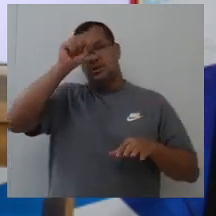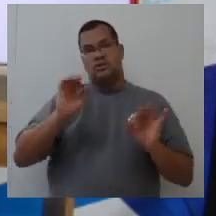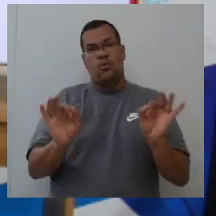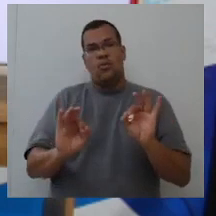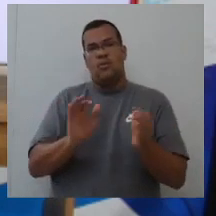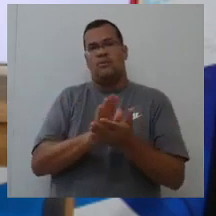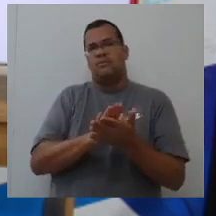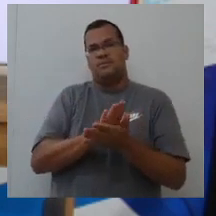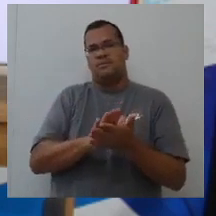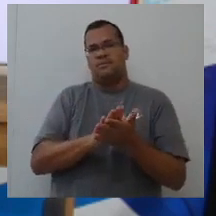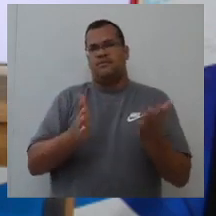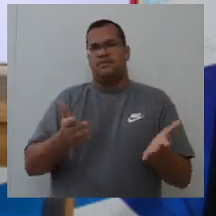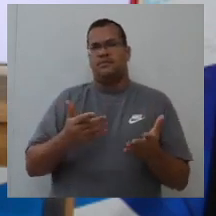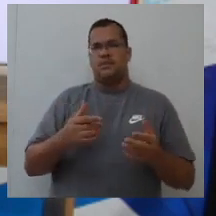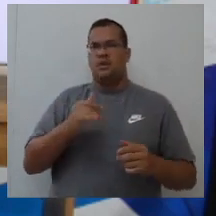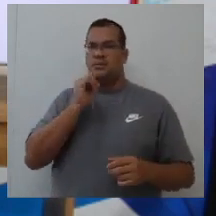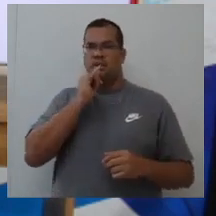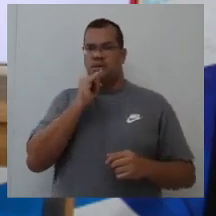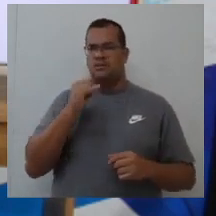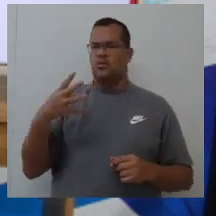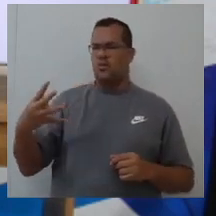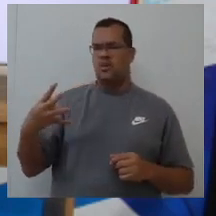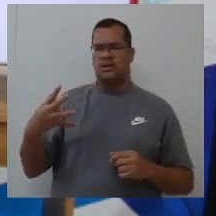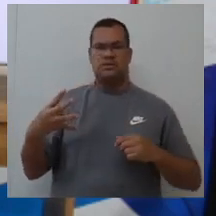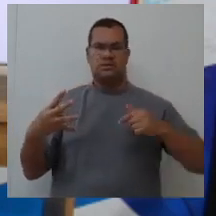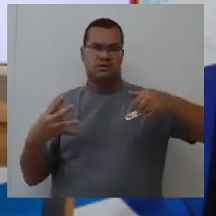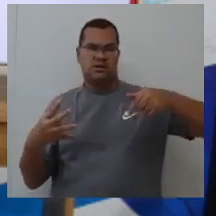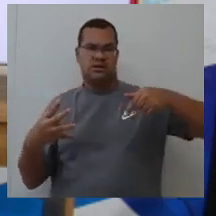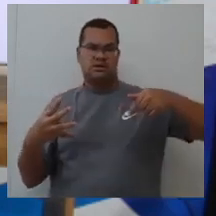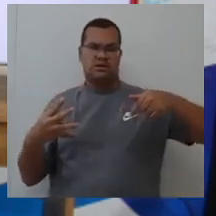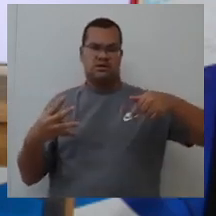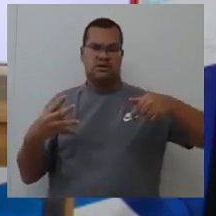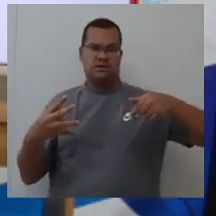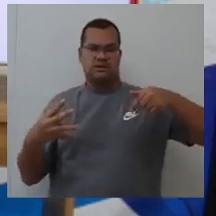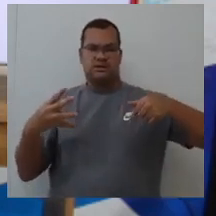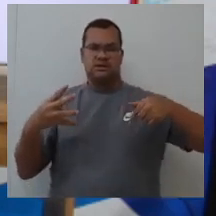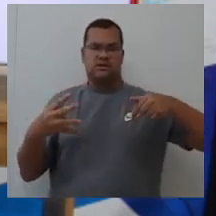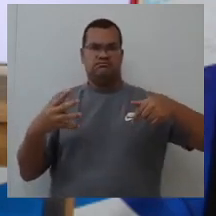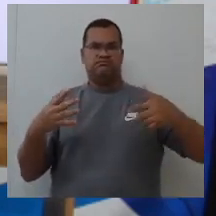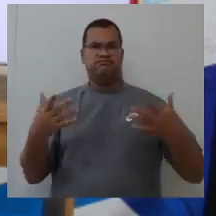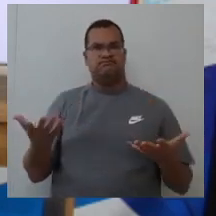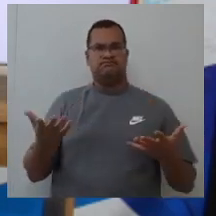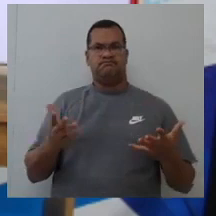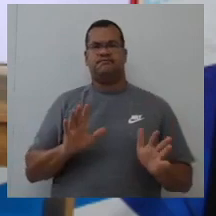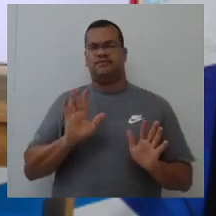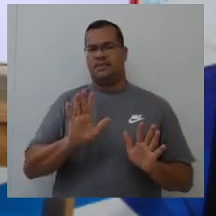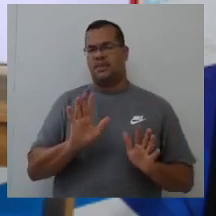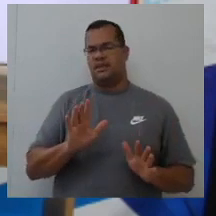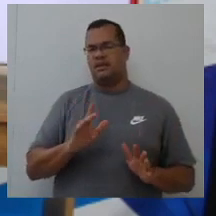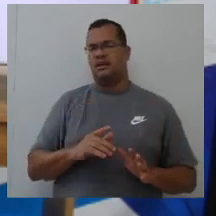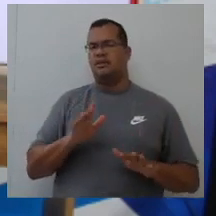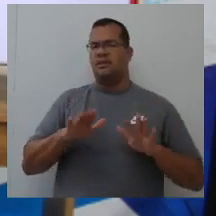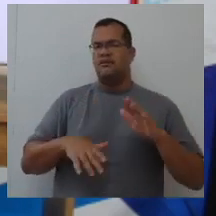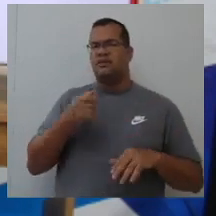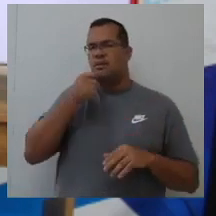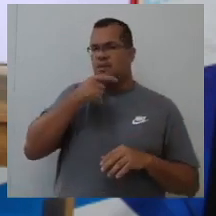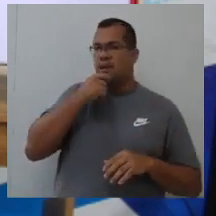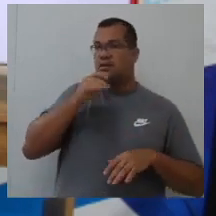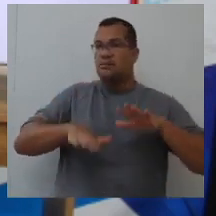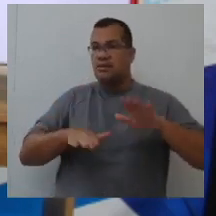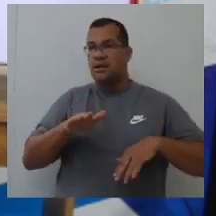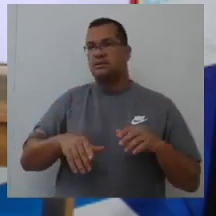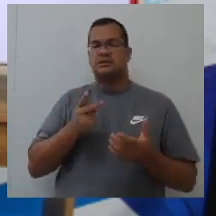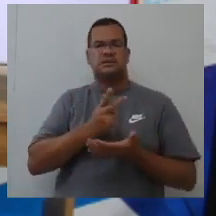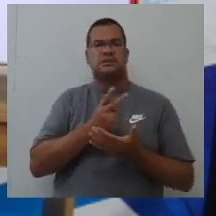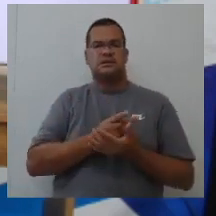ter dito para você sobre o 4 e o 7, né? É uma anedota, mas o fato aqui é que o menor que,